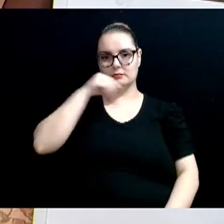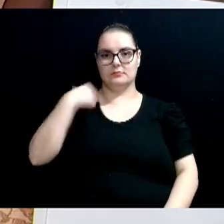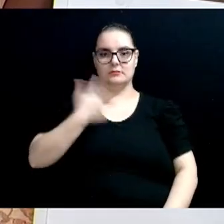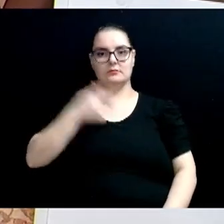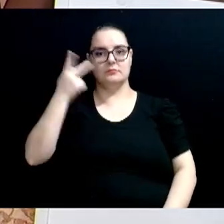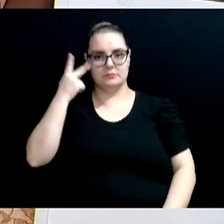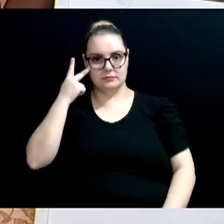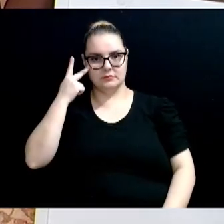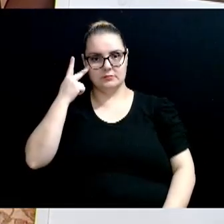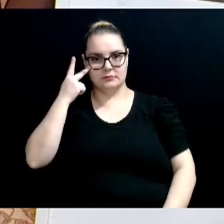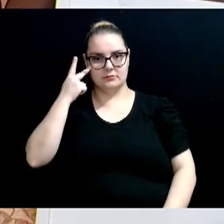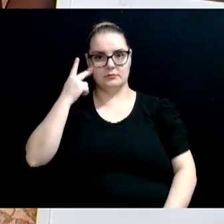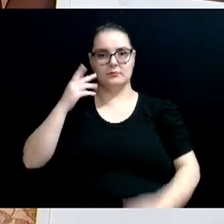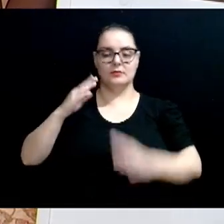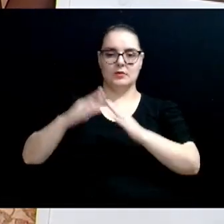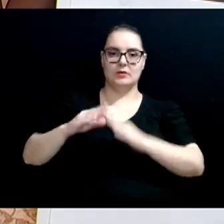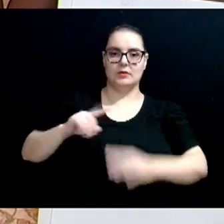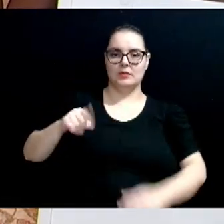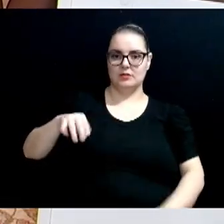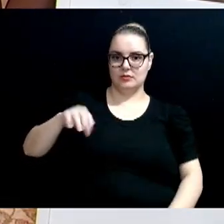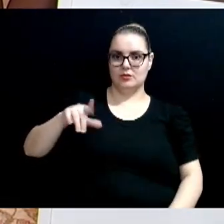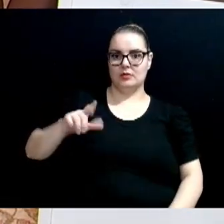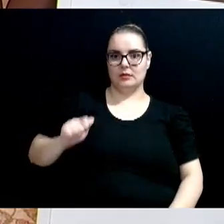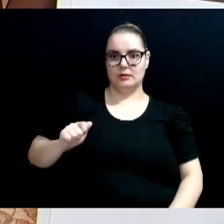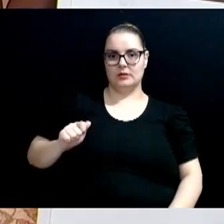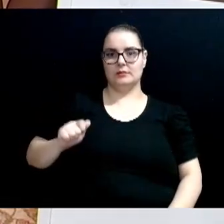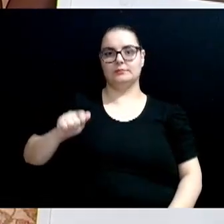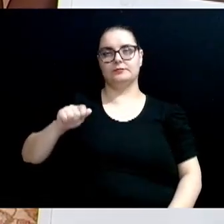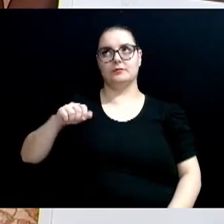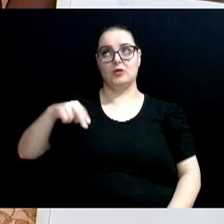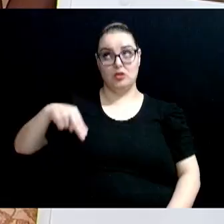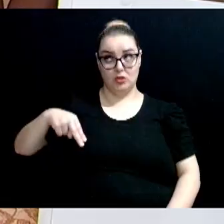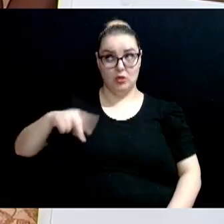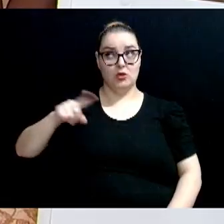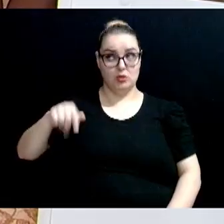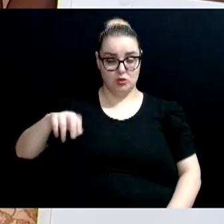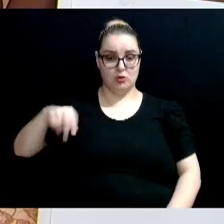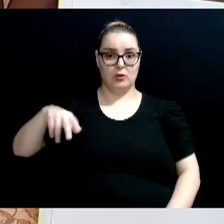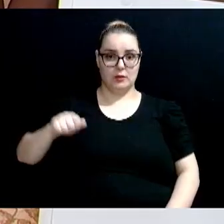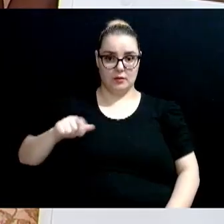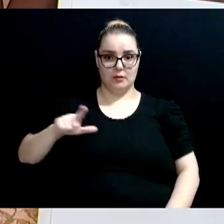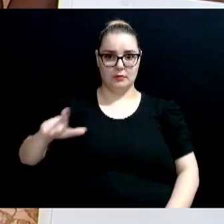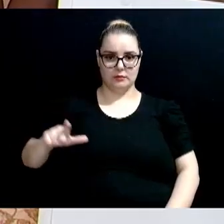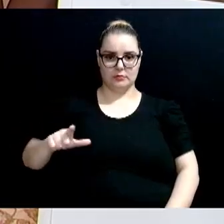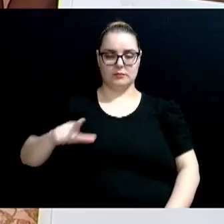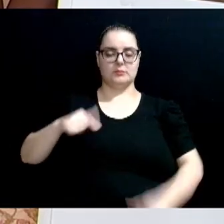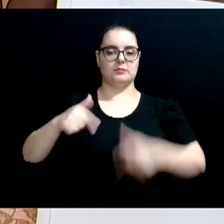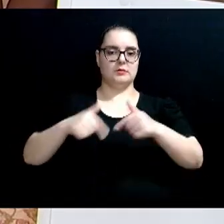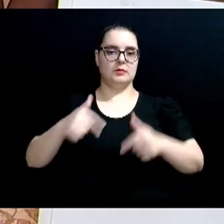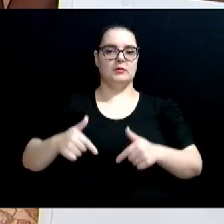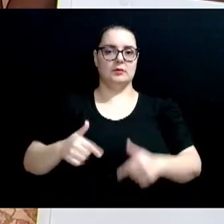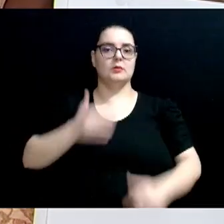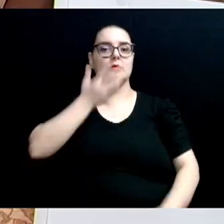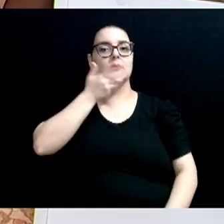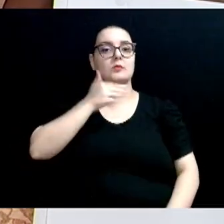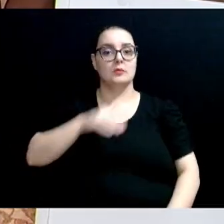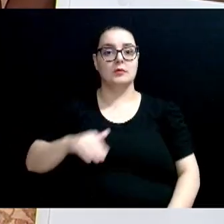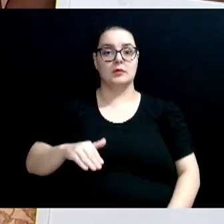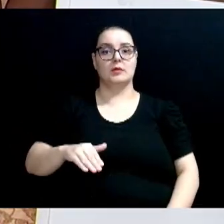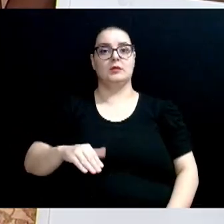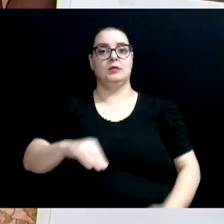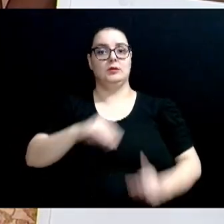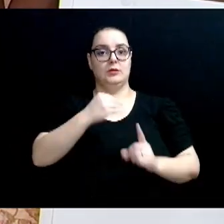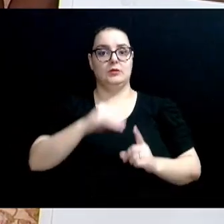morávamos na Zona Leste. Lá a gente tinha um trabalho com crianças carentes, né? Nós morávamos num bairro